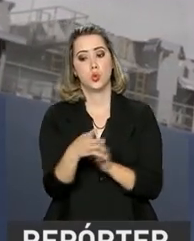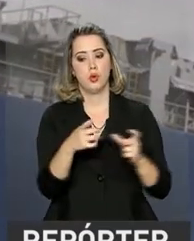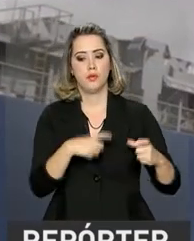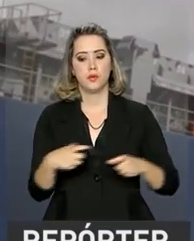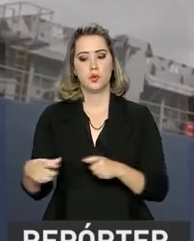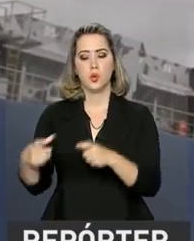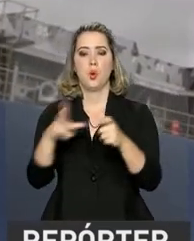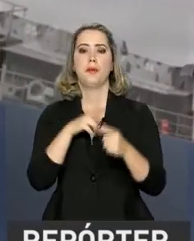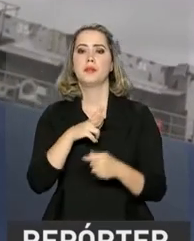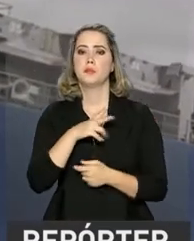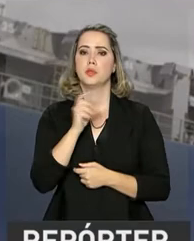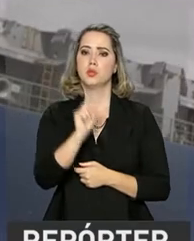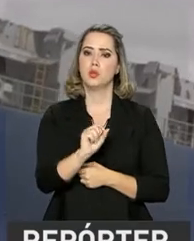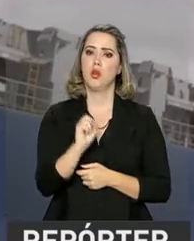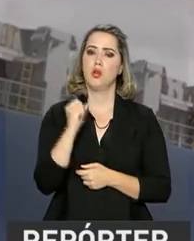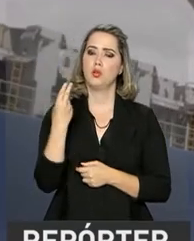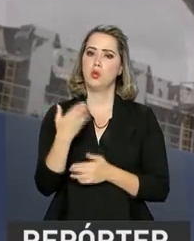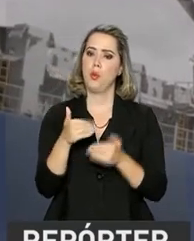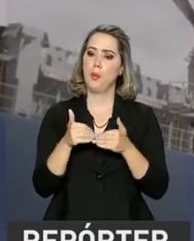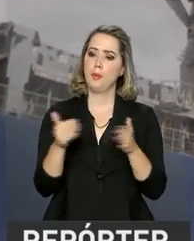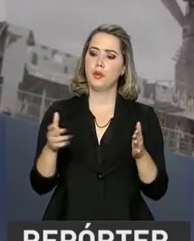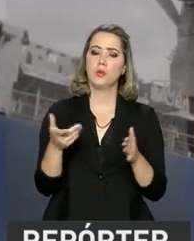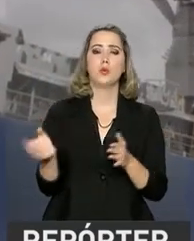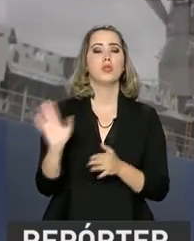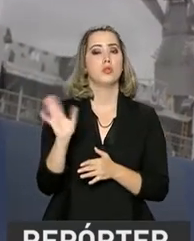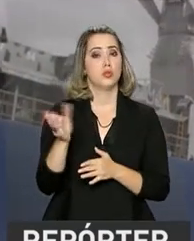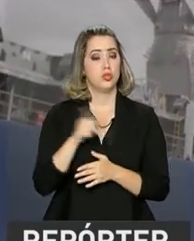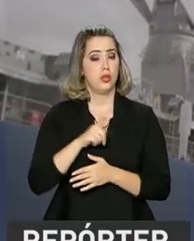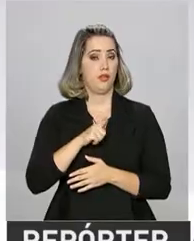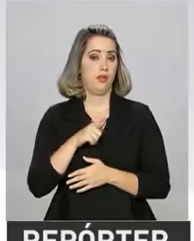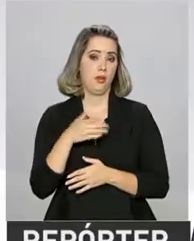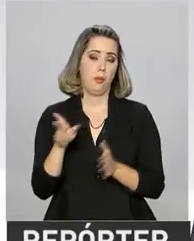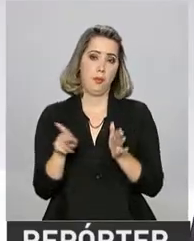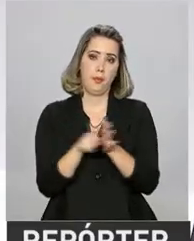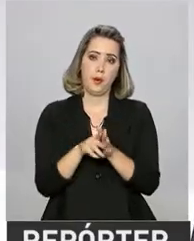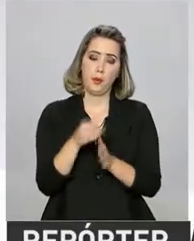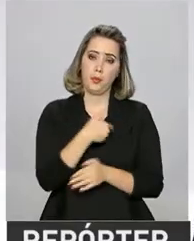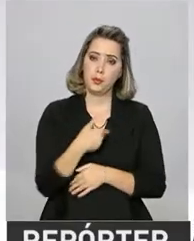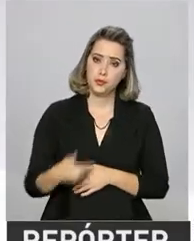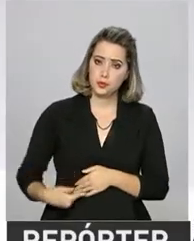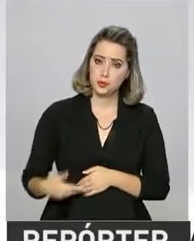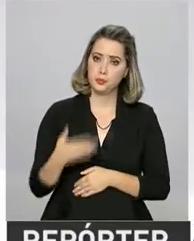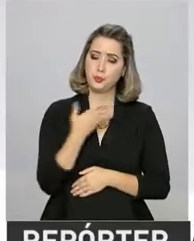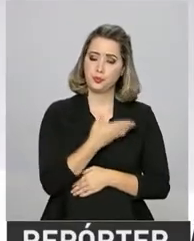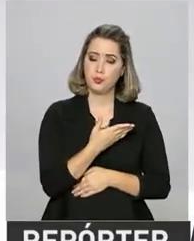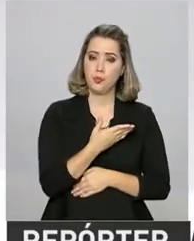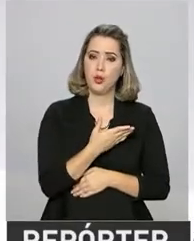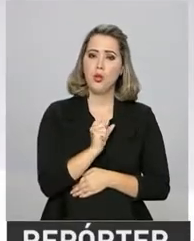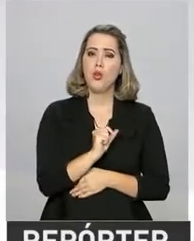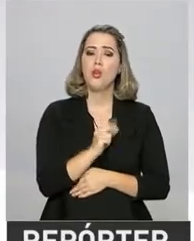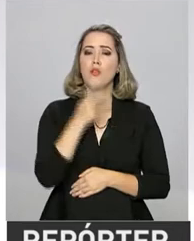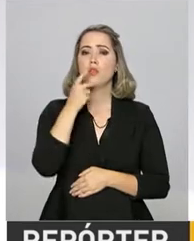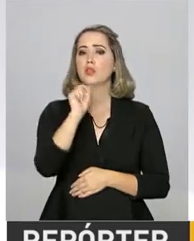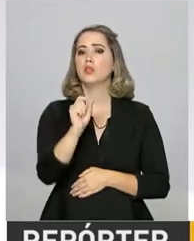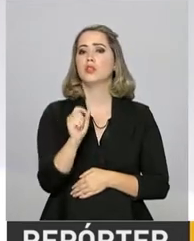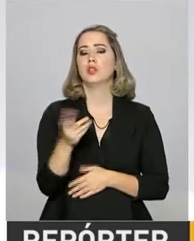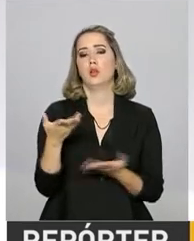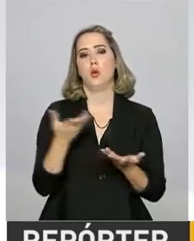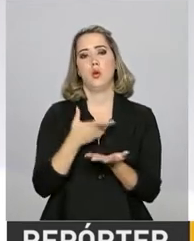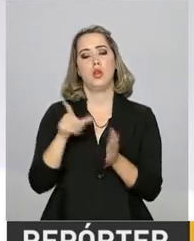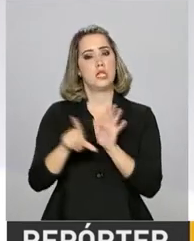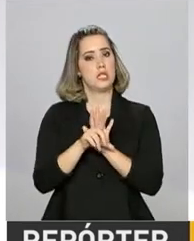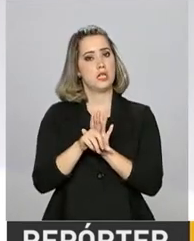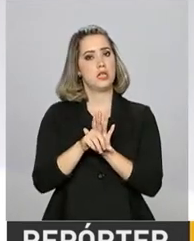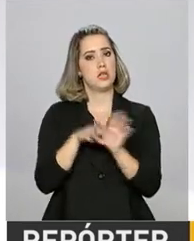privados ou ampliação dos que já existem segundo o governo o decreto a linha o setor